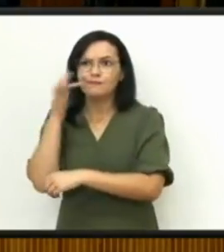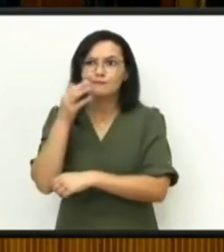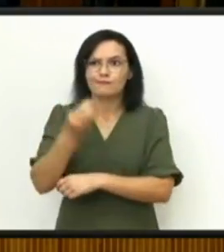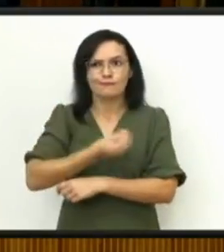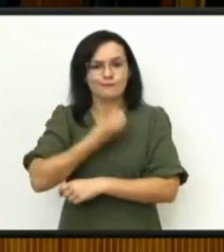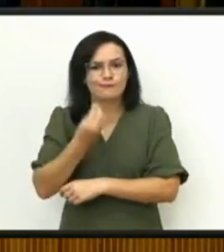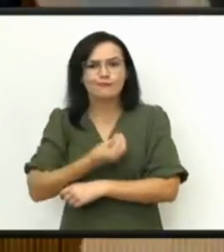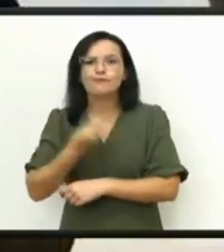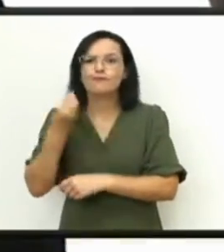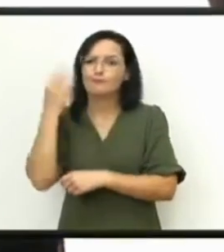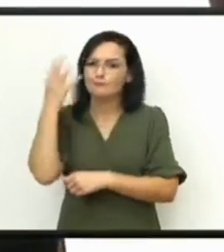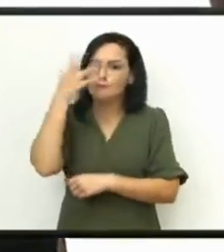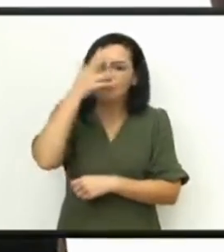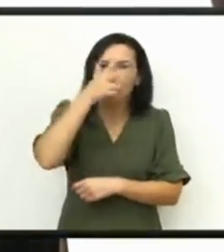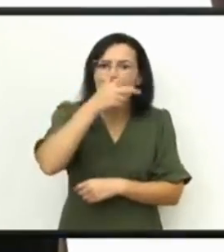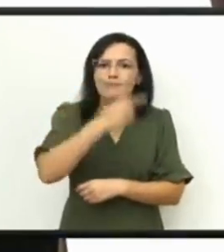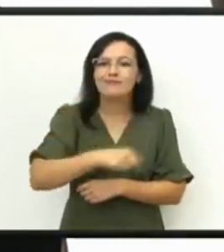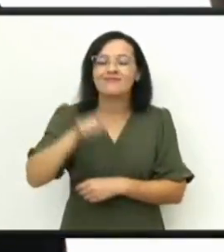murcharão.